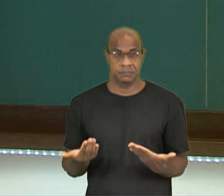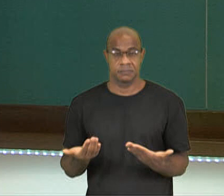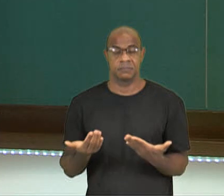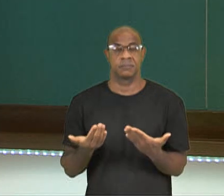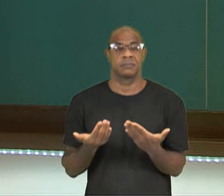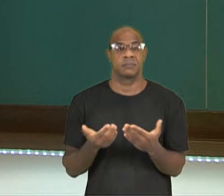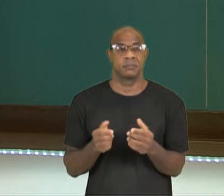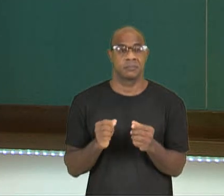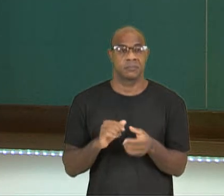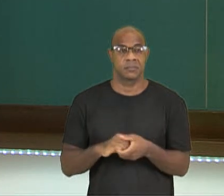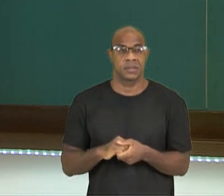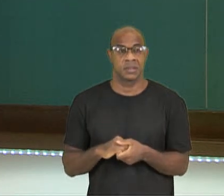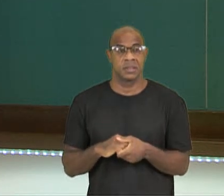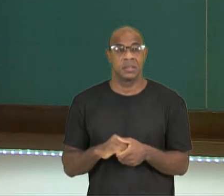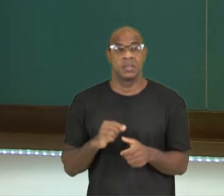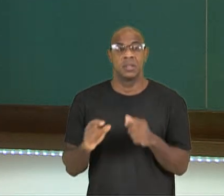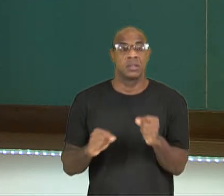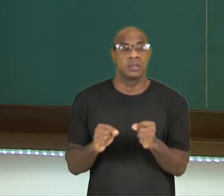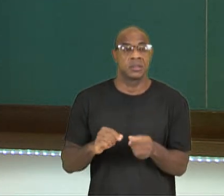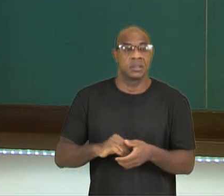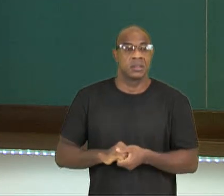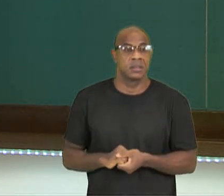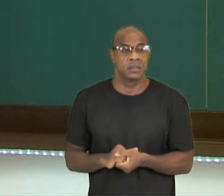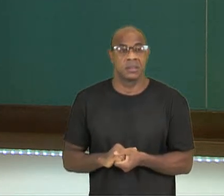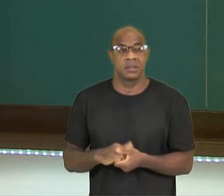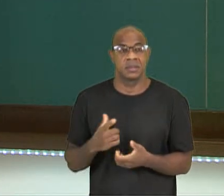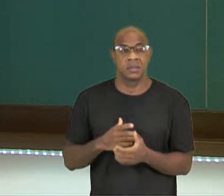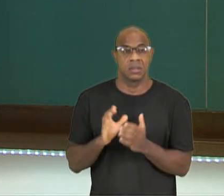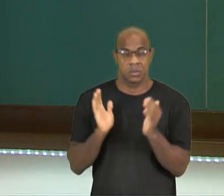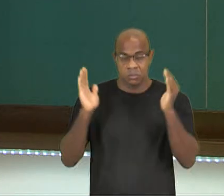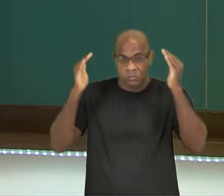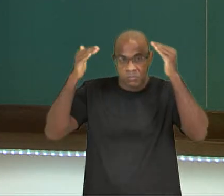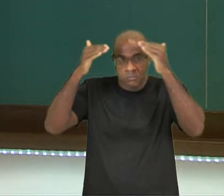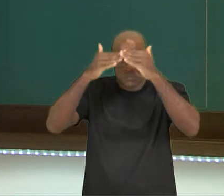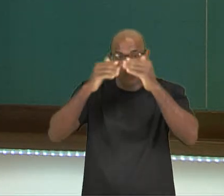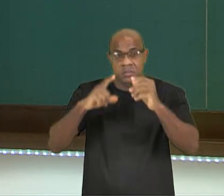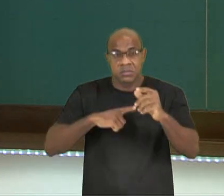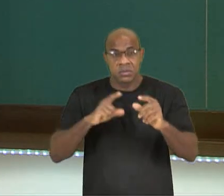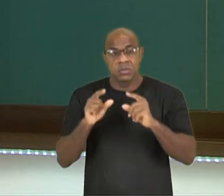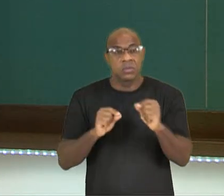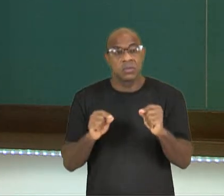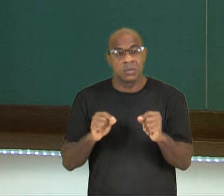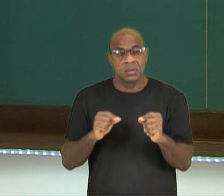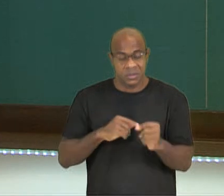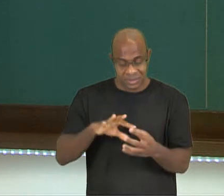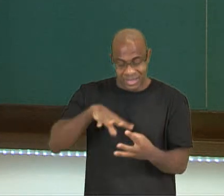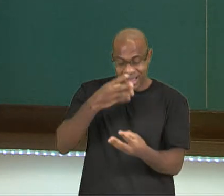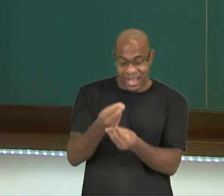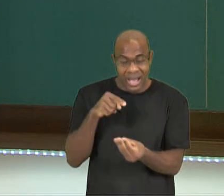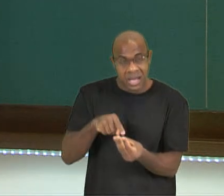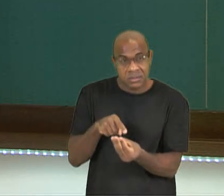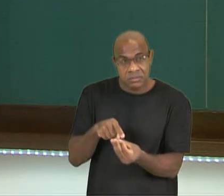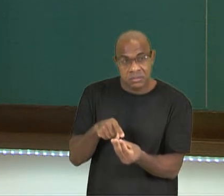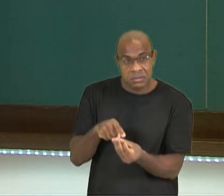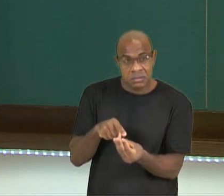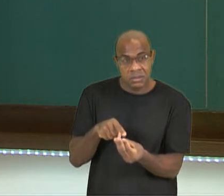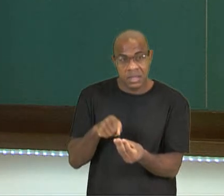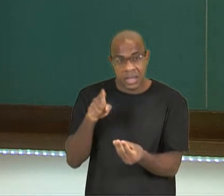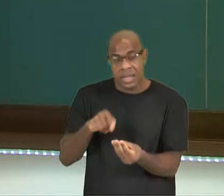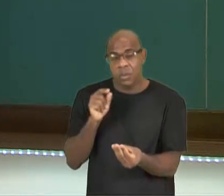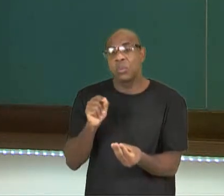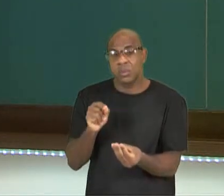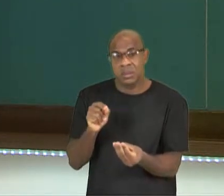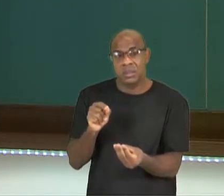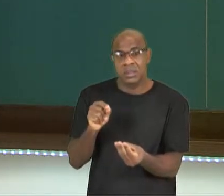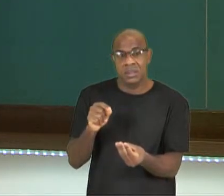a arte para ele era o nosso Big Brother de hoje, a nossa televisão, o nosso WhatsApp, né? É o que fazia os